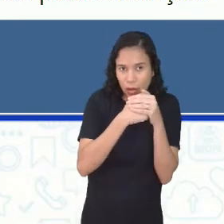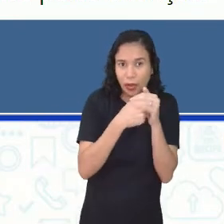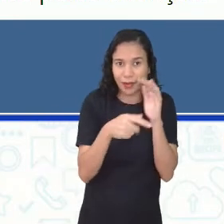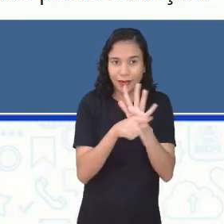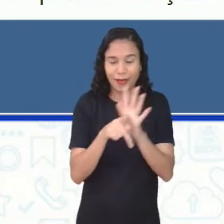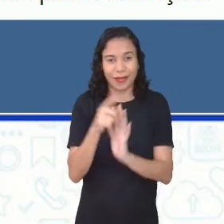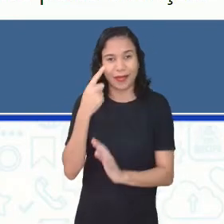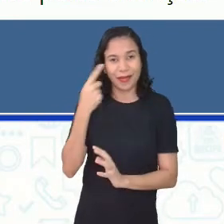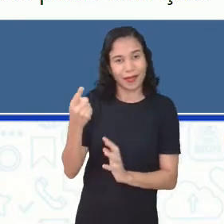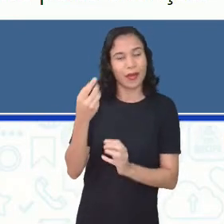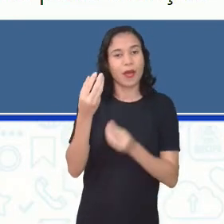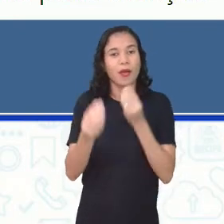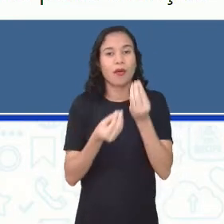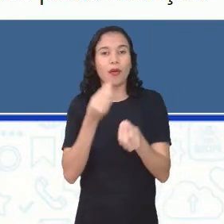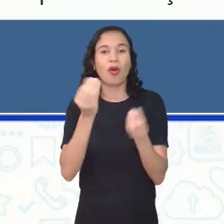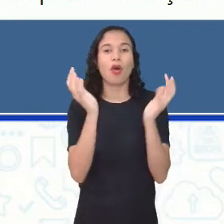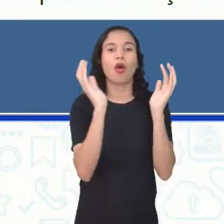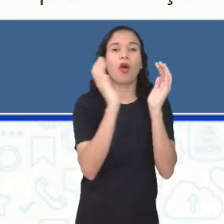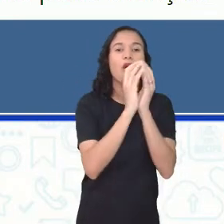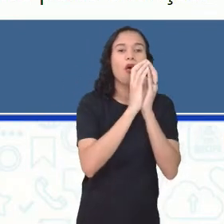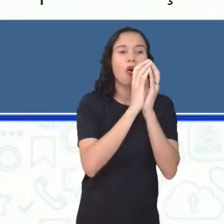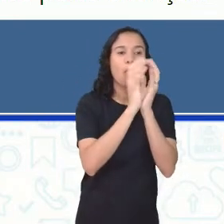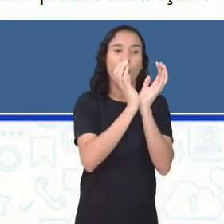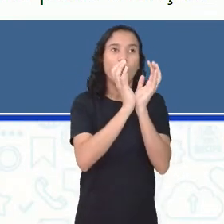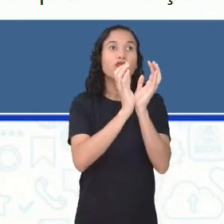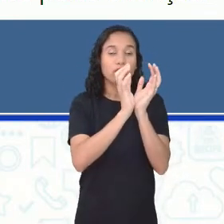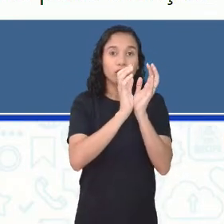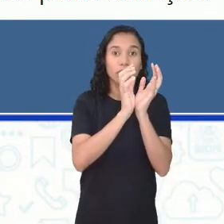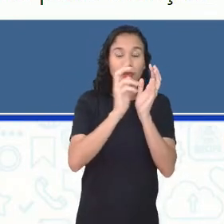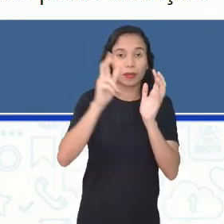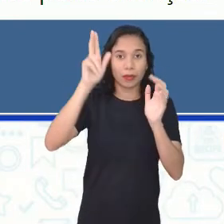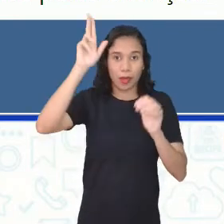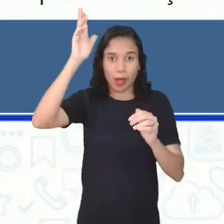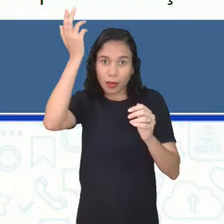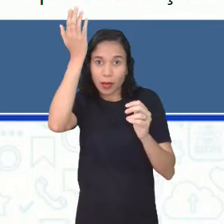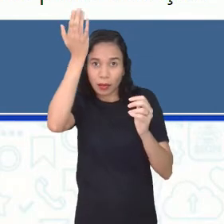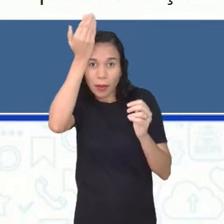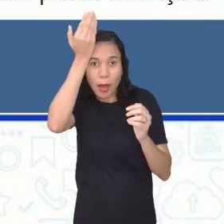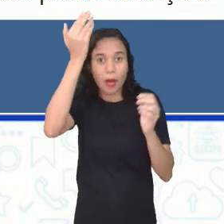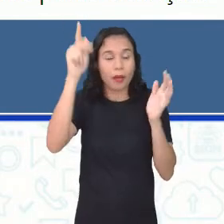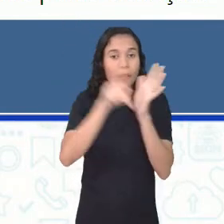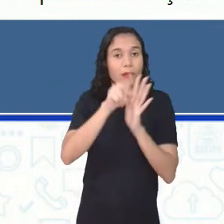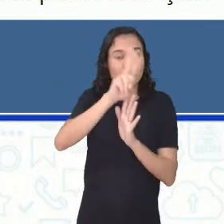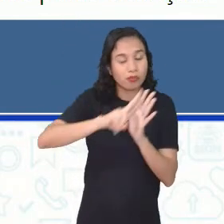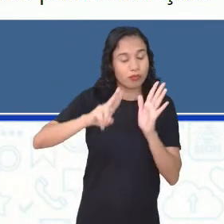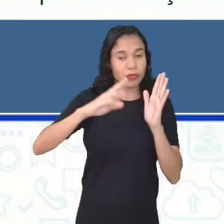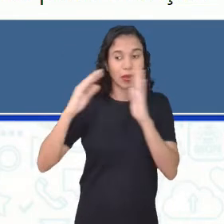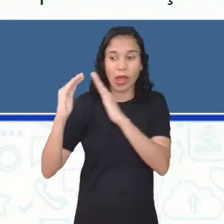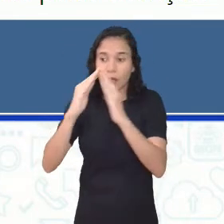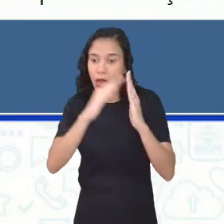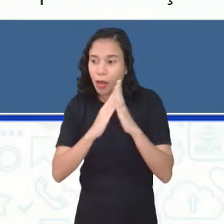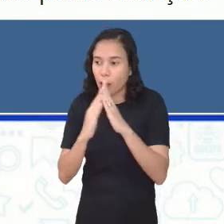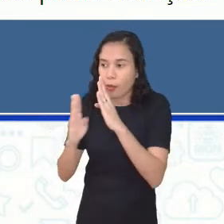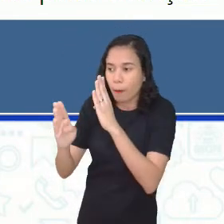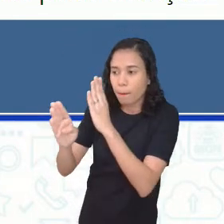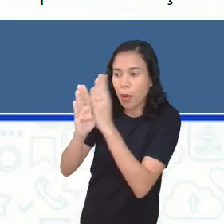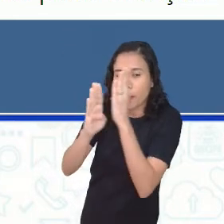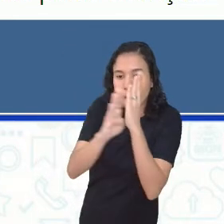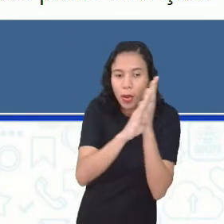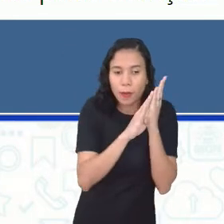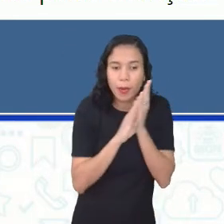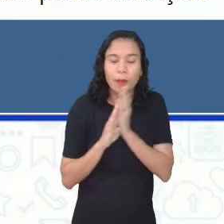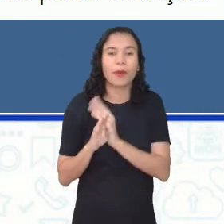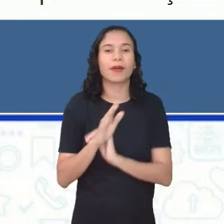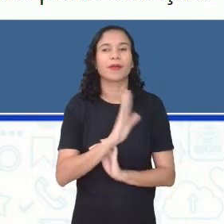livre, o termo referencia os ovos de Páscoa que ficam escondidos pela casa e precisam ser encontrados pelas